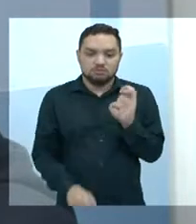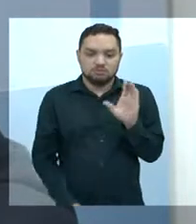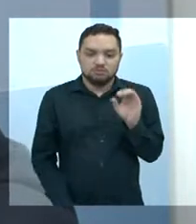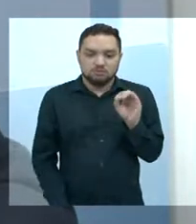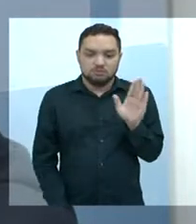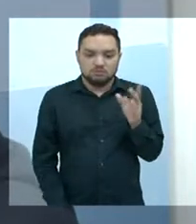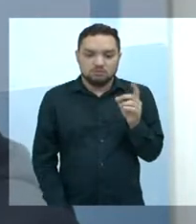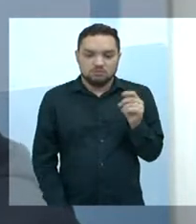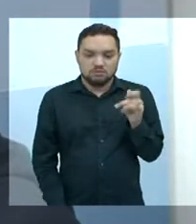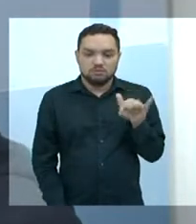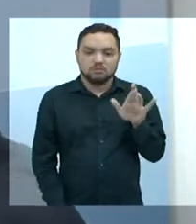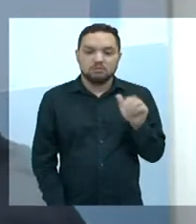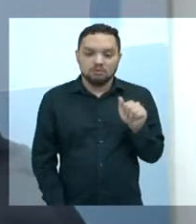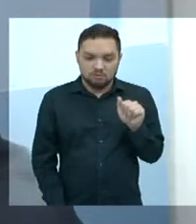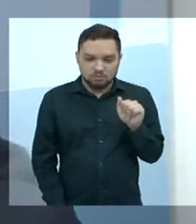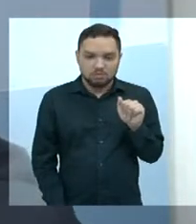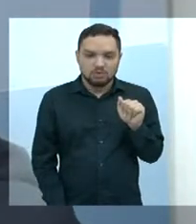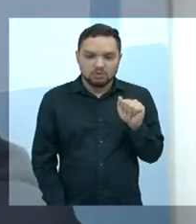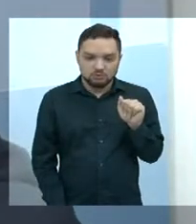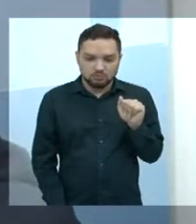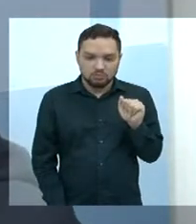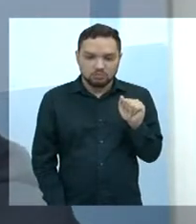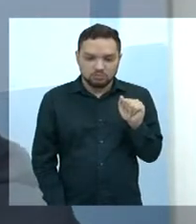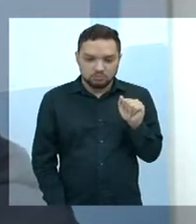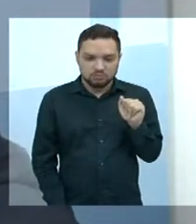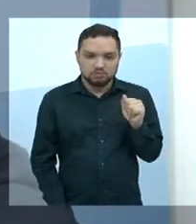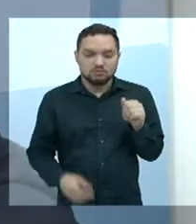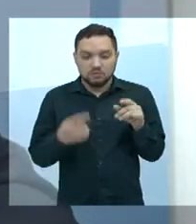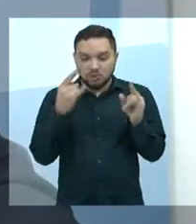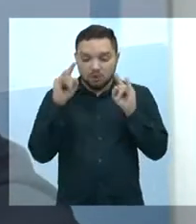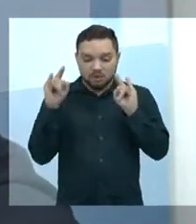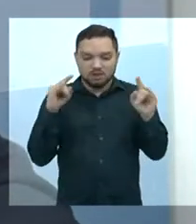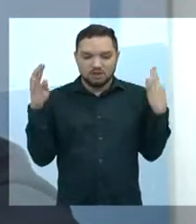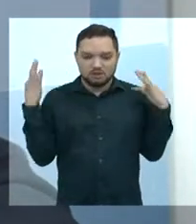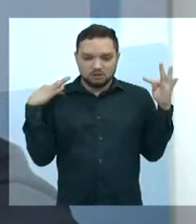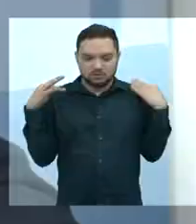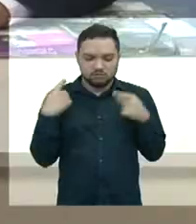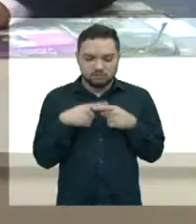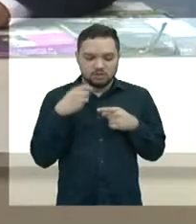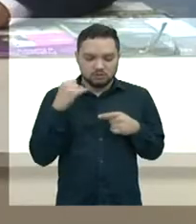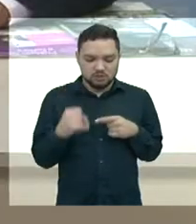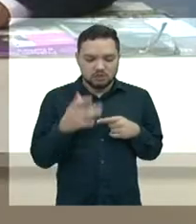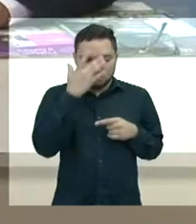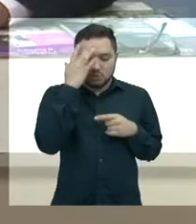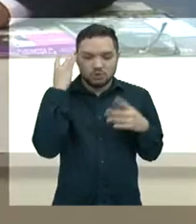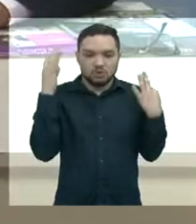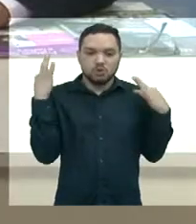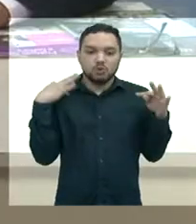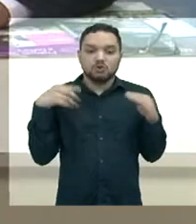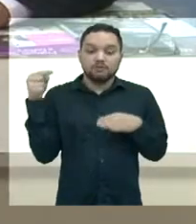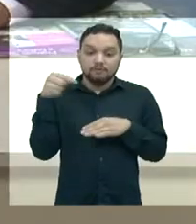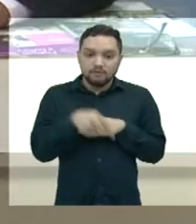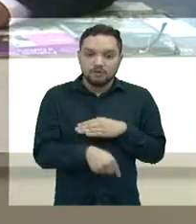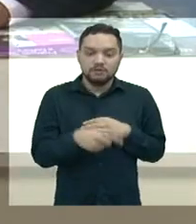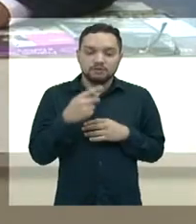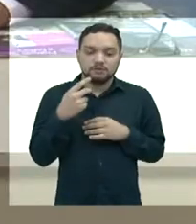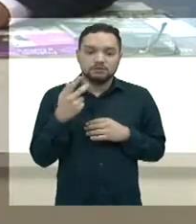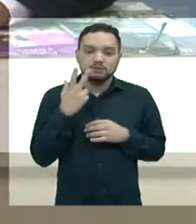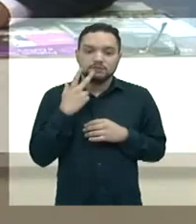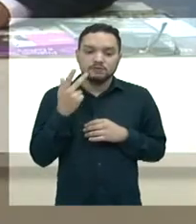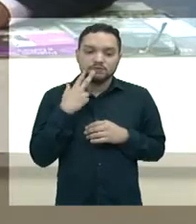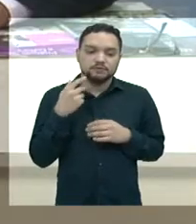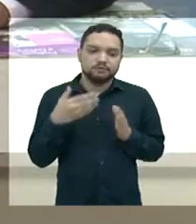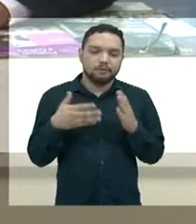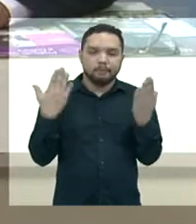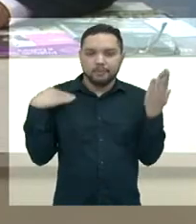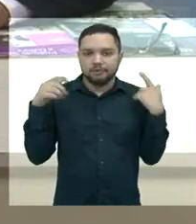também, como local atrativo turístico de Fortaleza. Porque quando o turista vem a Fortaleza, ele vai ali à Praia de